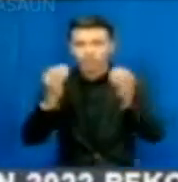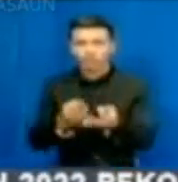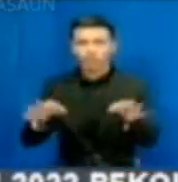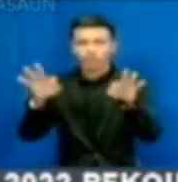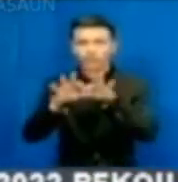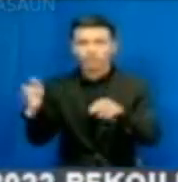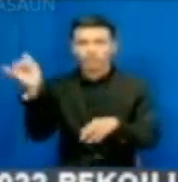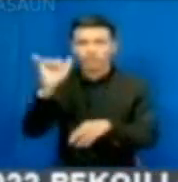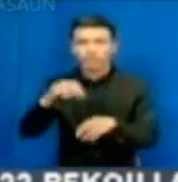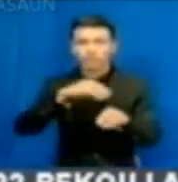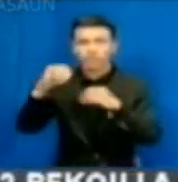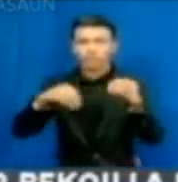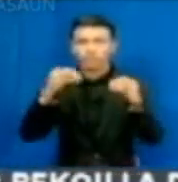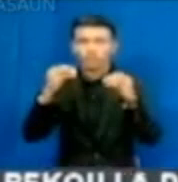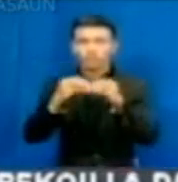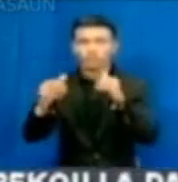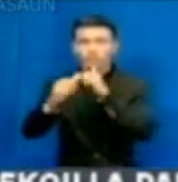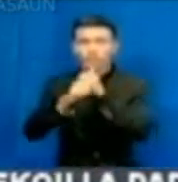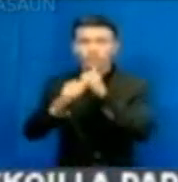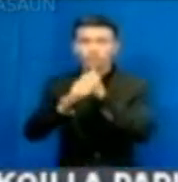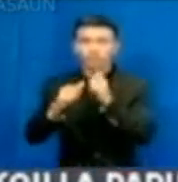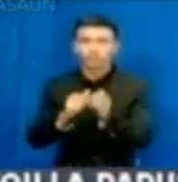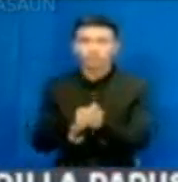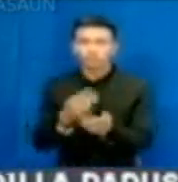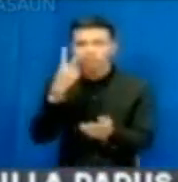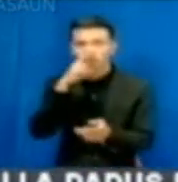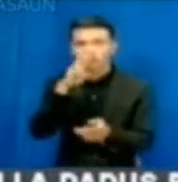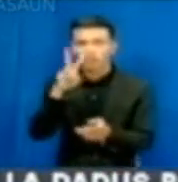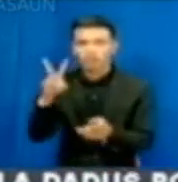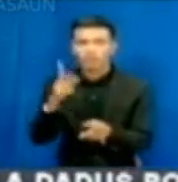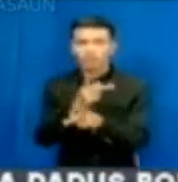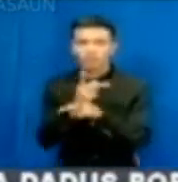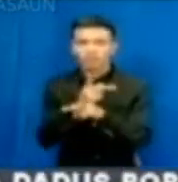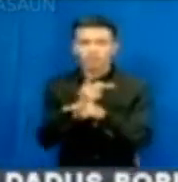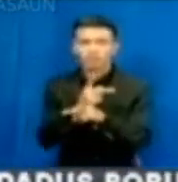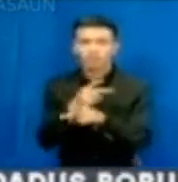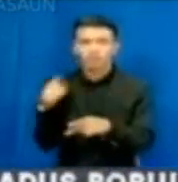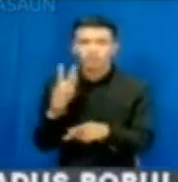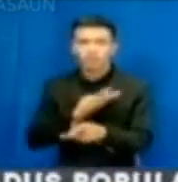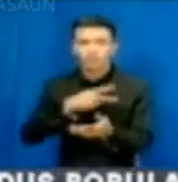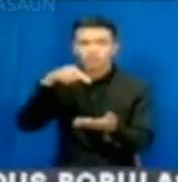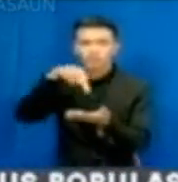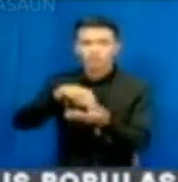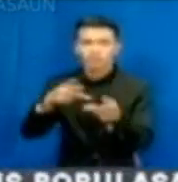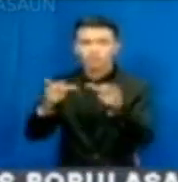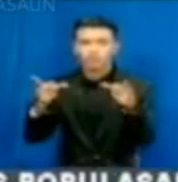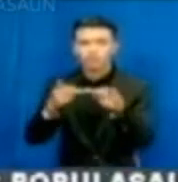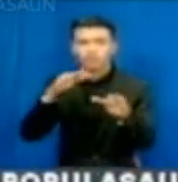Hane Sang Konaba Assunto Ida Controlo Prevenção Né Ita Rimos Lixero